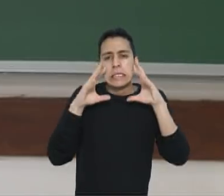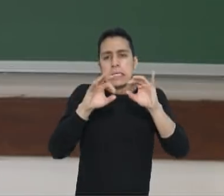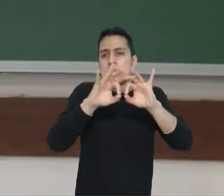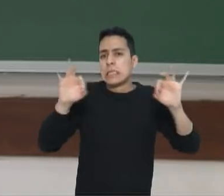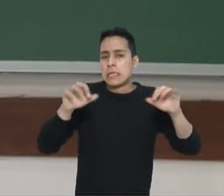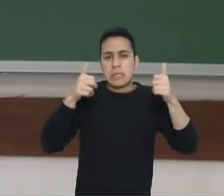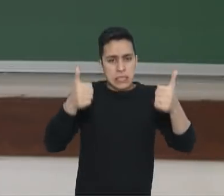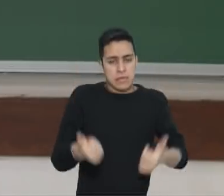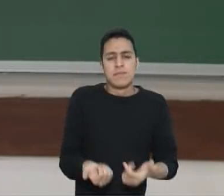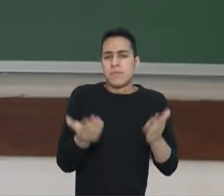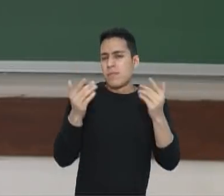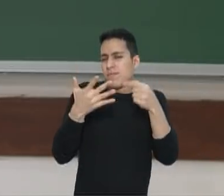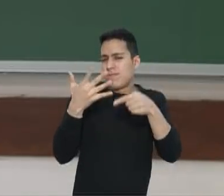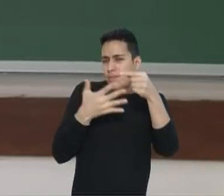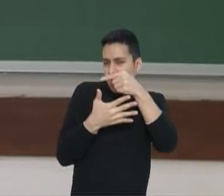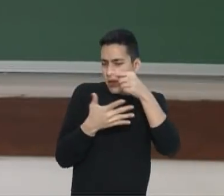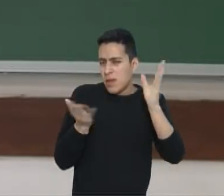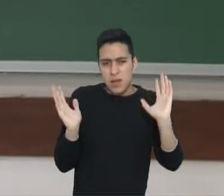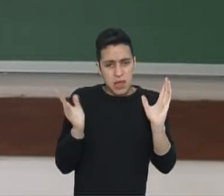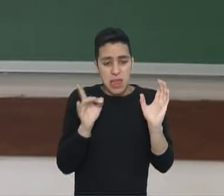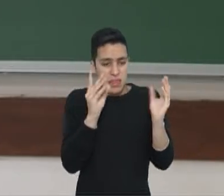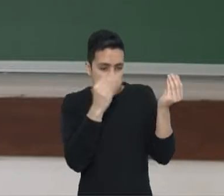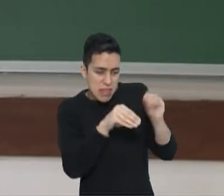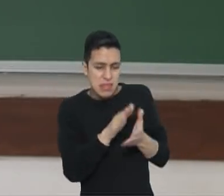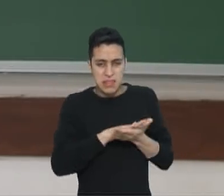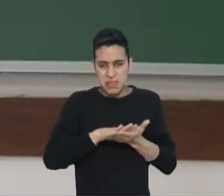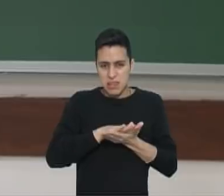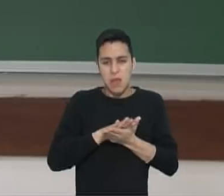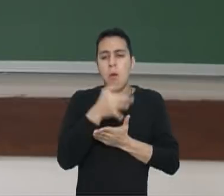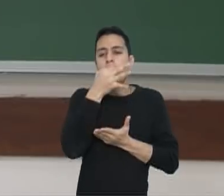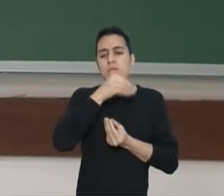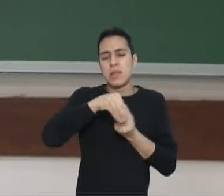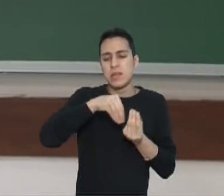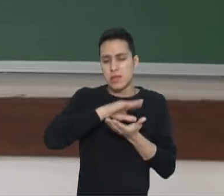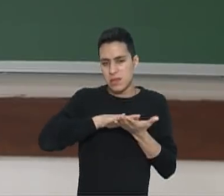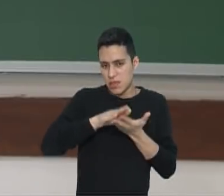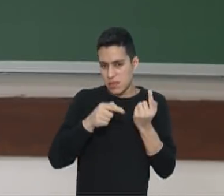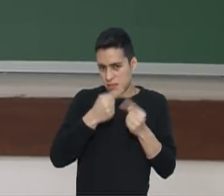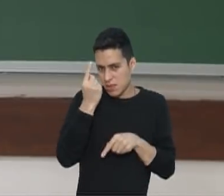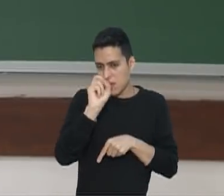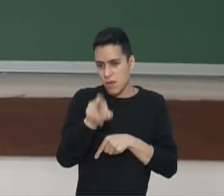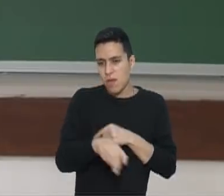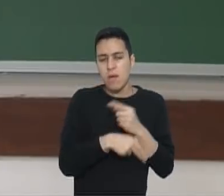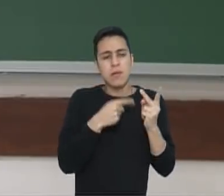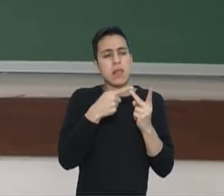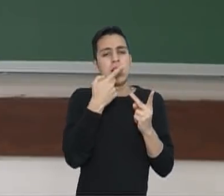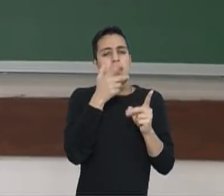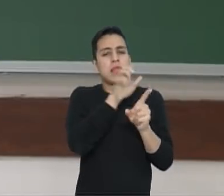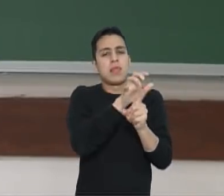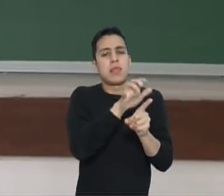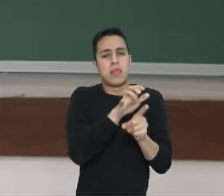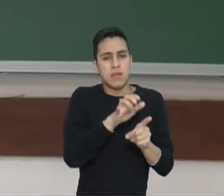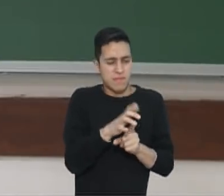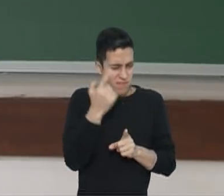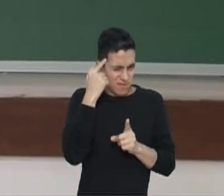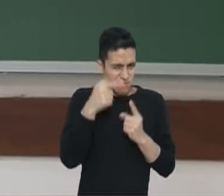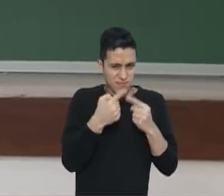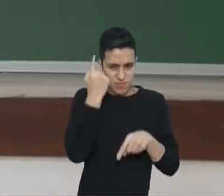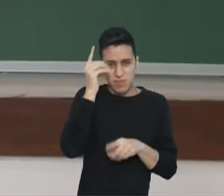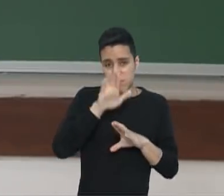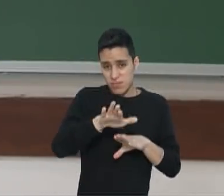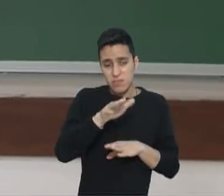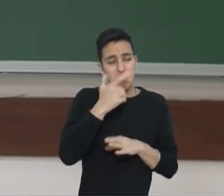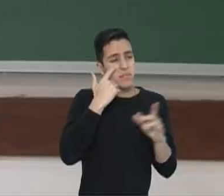em todos os aspectos, sem nenhuma opinião divergente ou nenhuma opinião diferente,